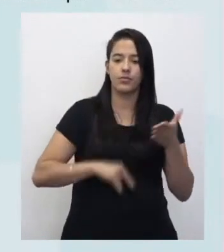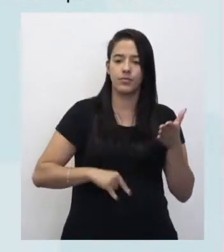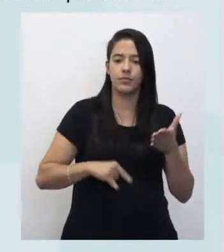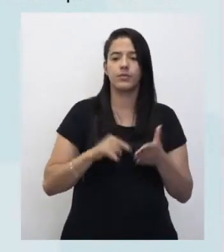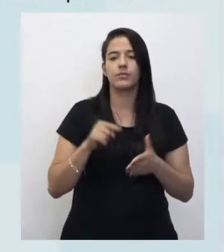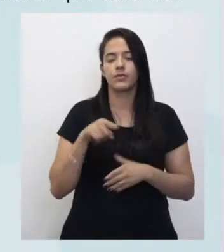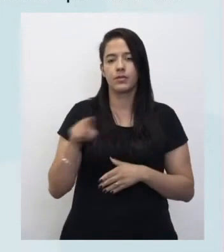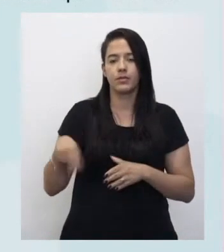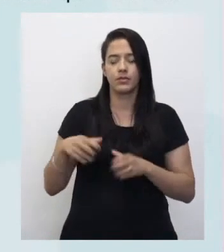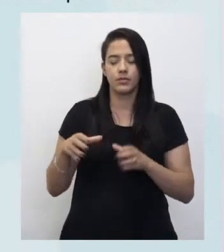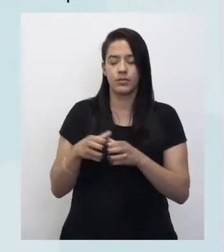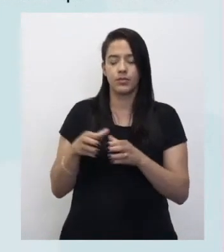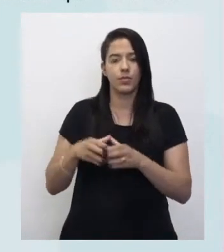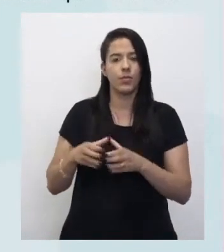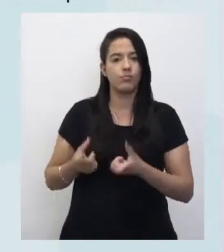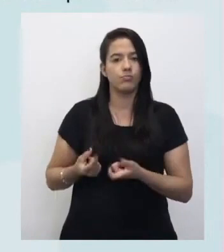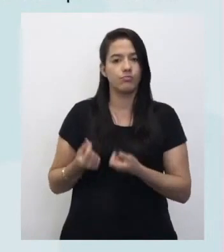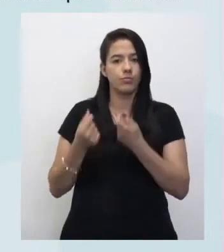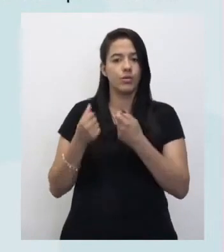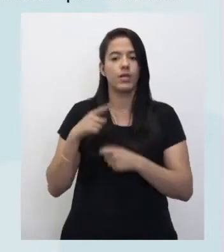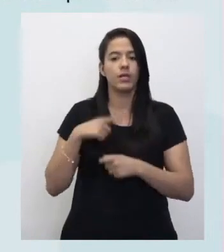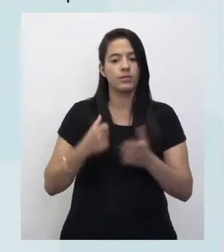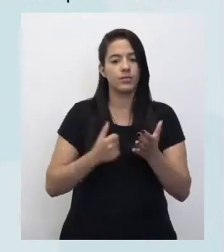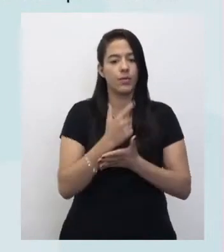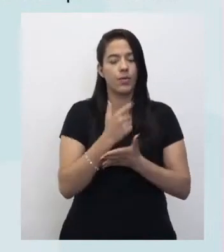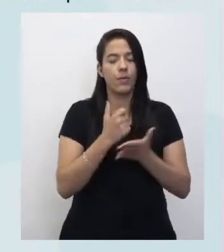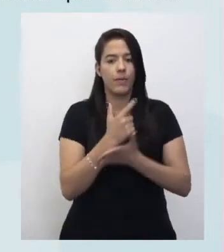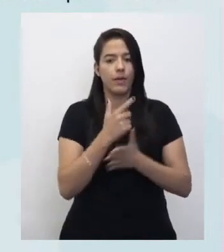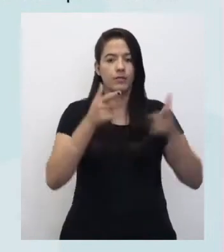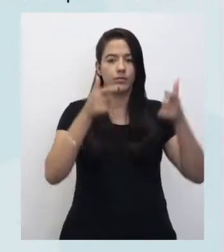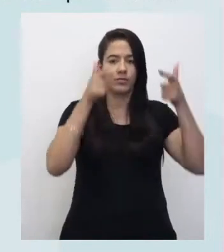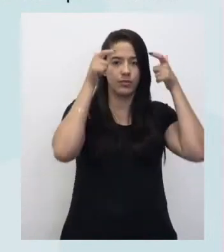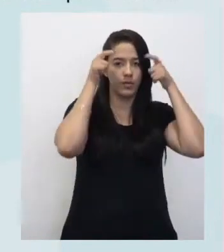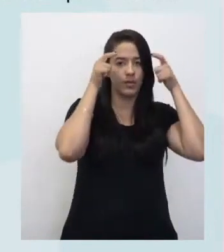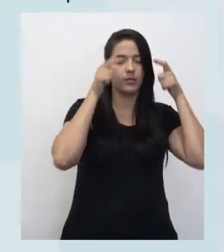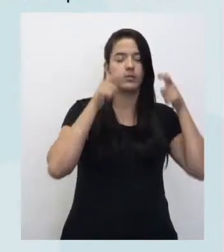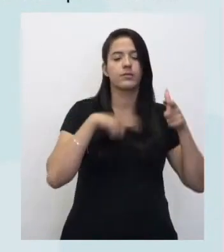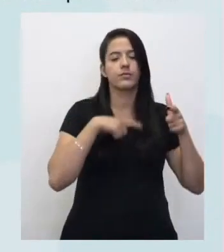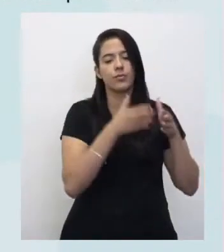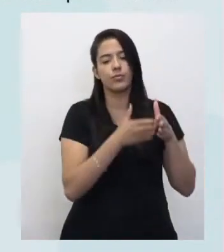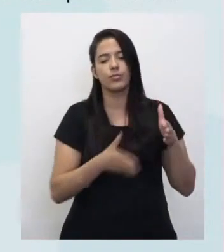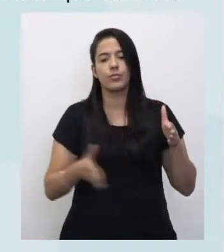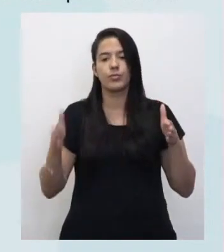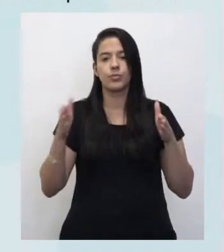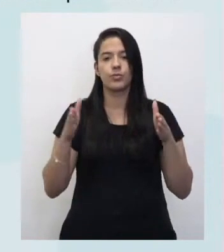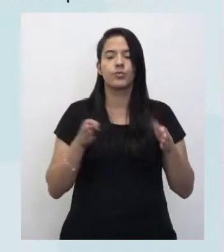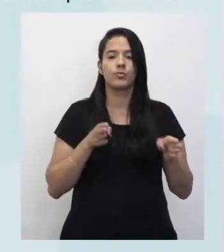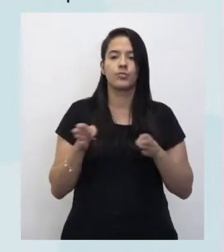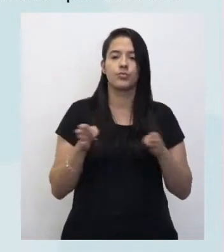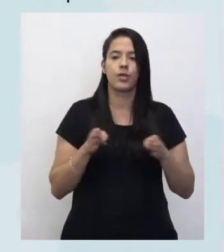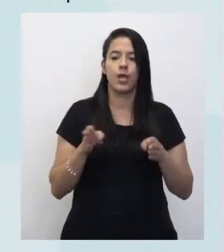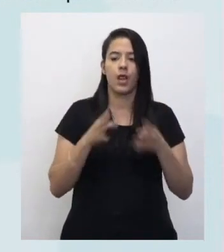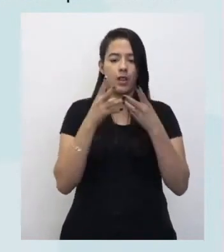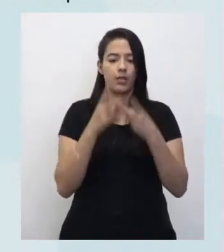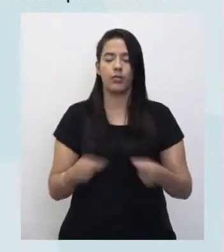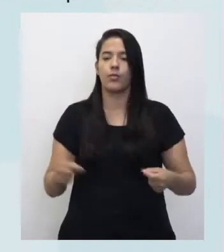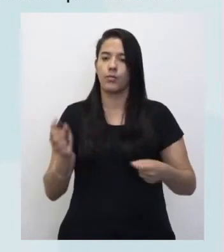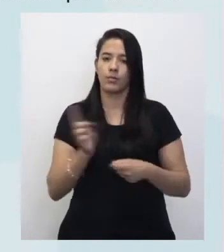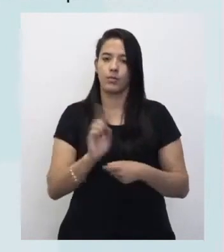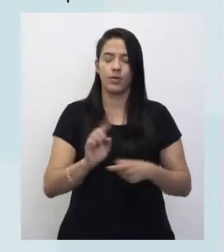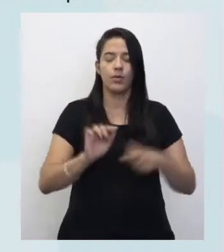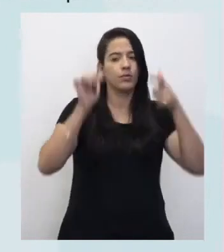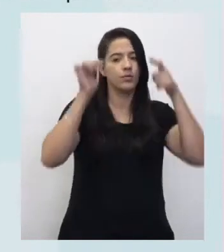conseguia aí comprar, geralmente do rei, porque a figura do rei durante toda a Idade Média não desapareceu, era um rei